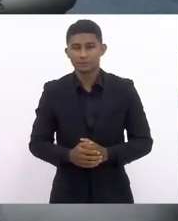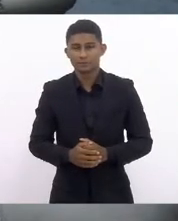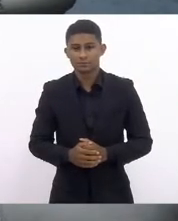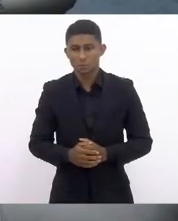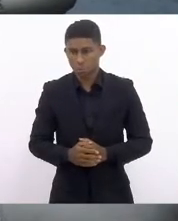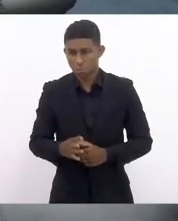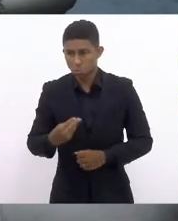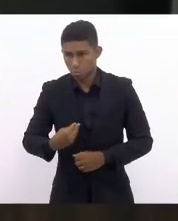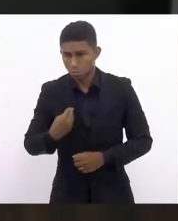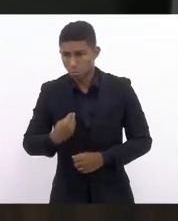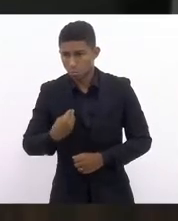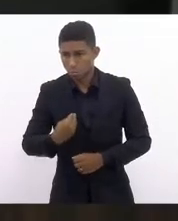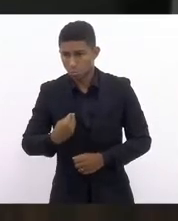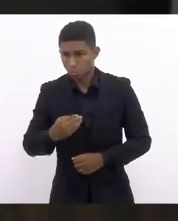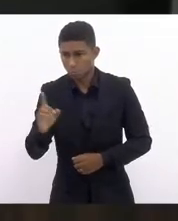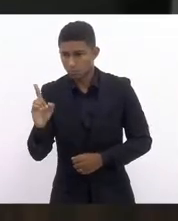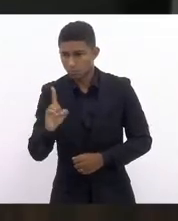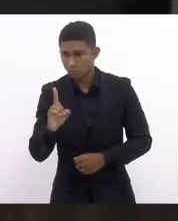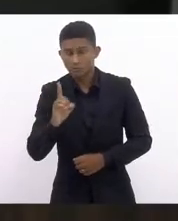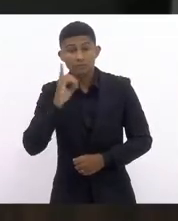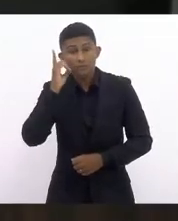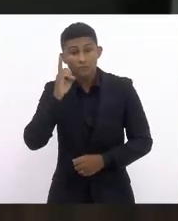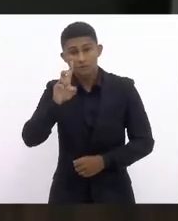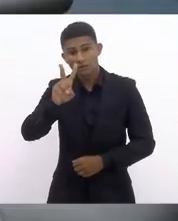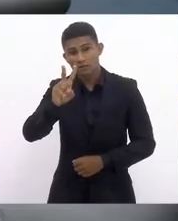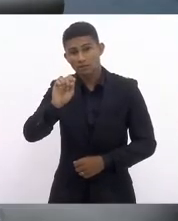Lucinha. Deputado Valdeir Carneiro.